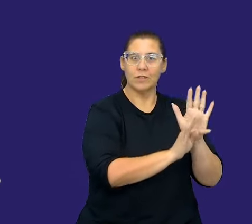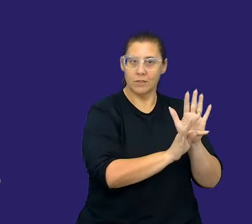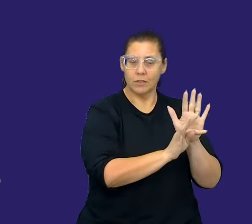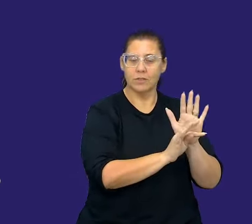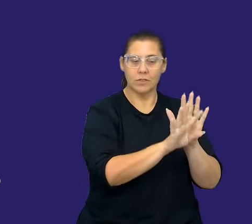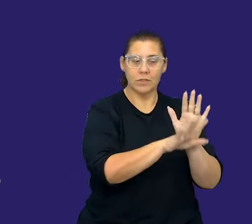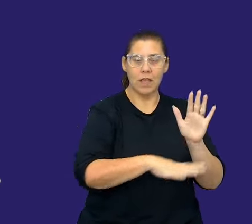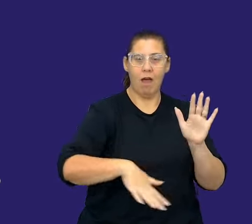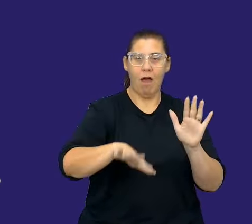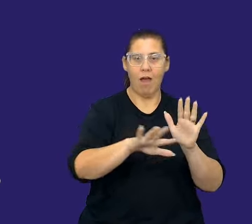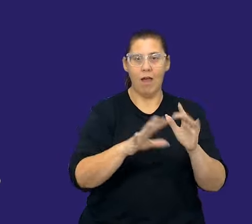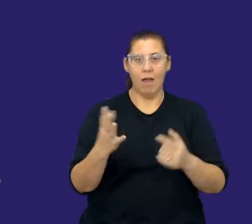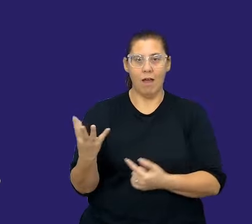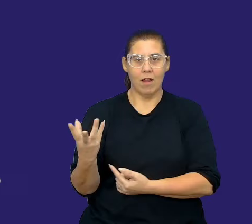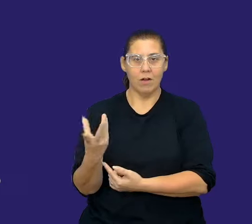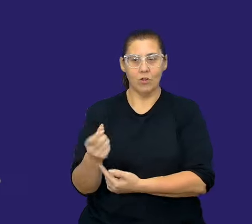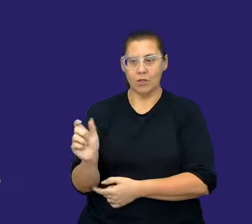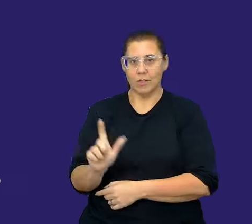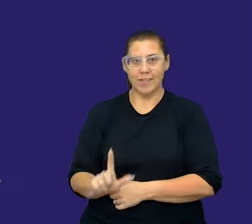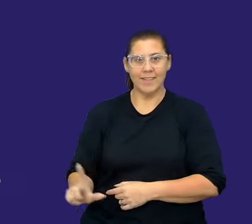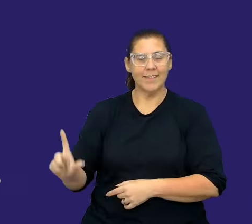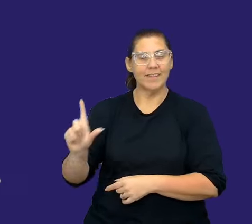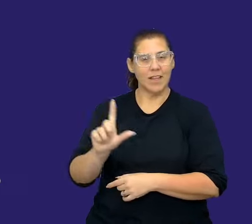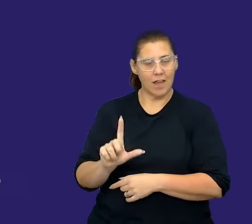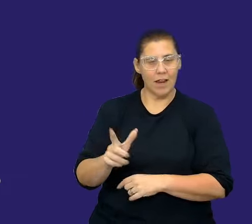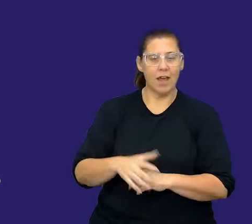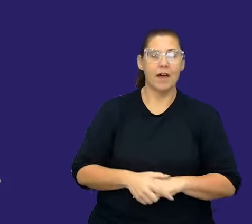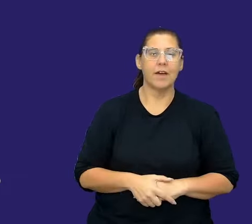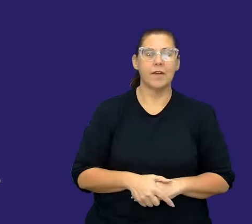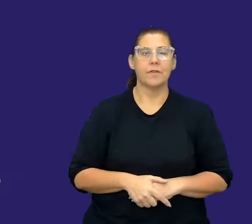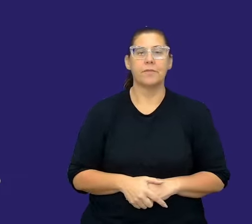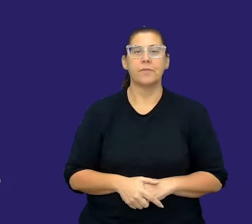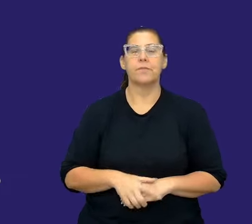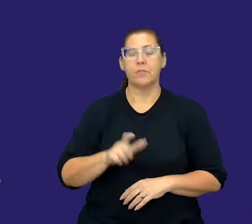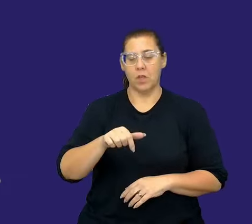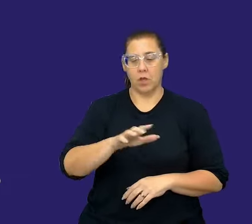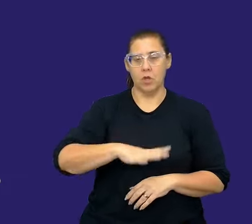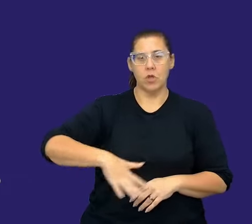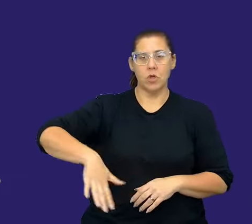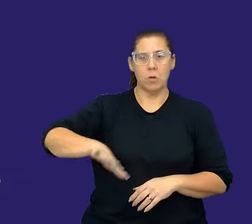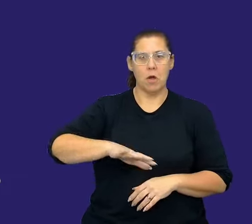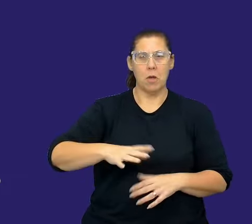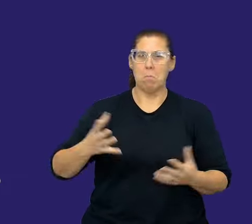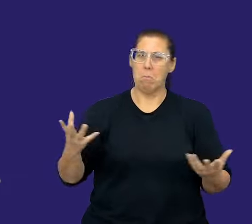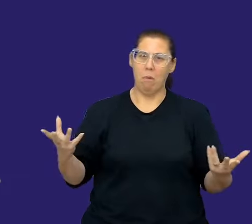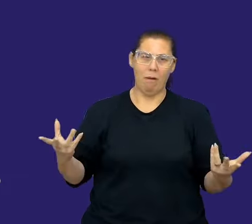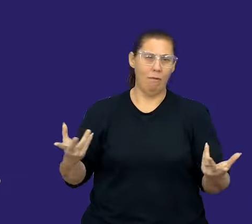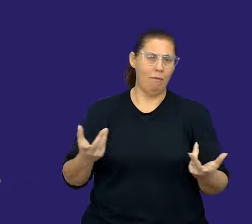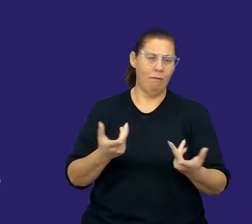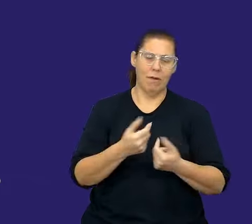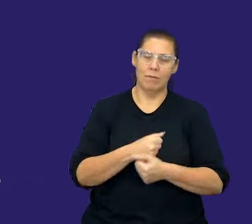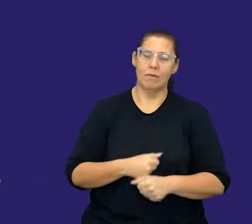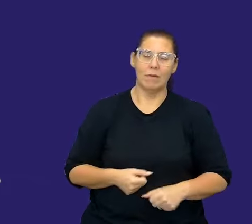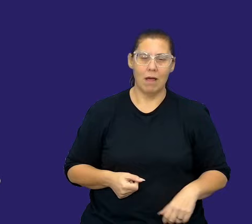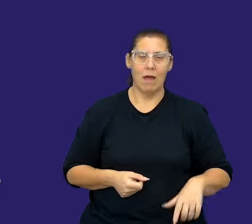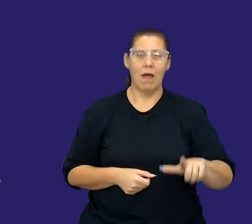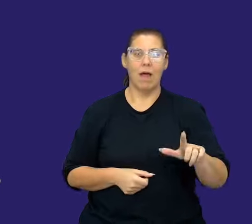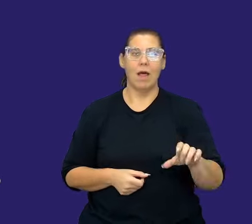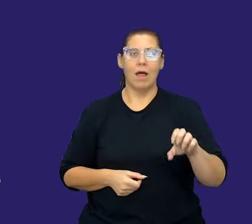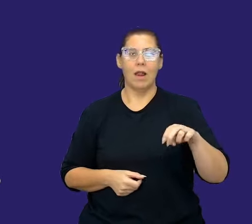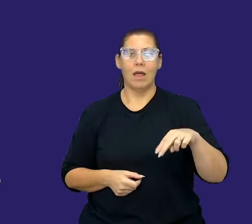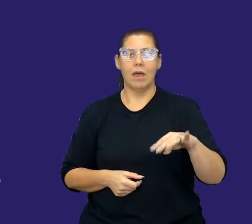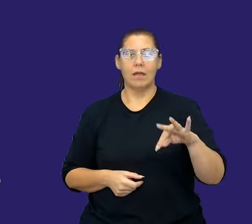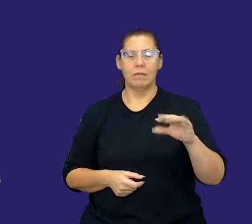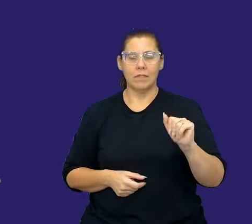do campo artístico literário, né? Que, por sinal, é um campo riquíssimo. As lendas, elas são